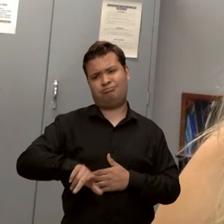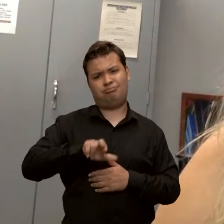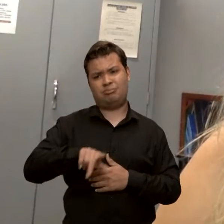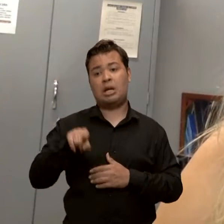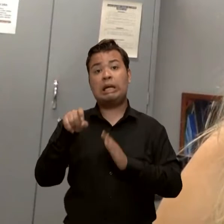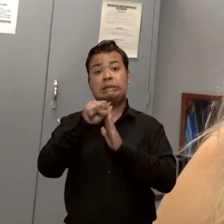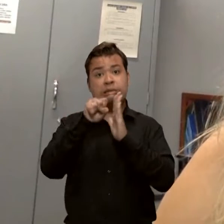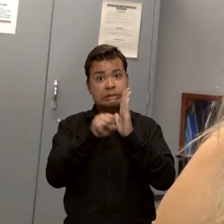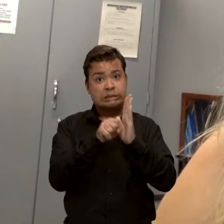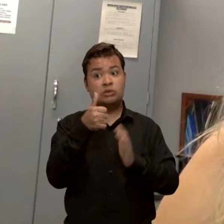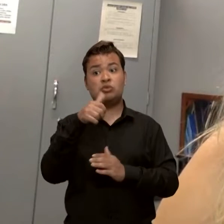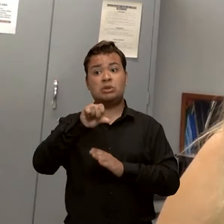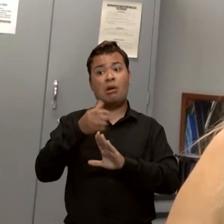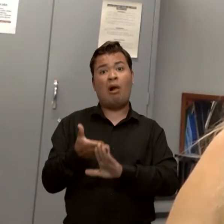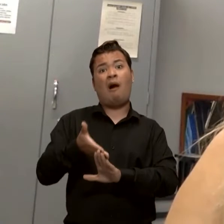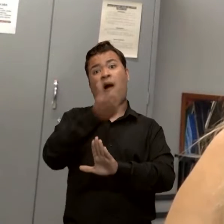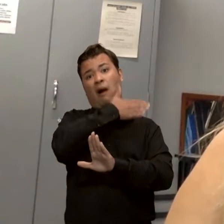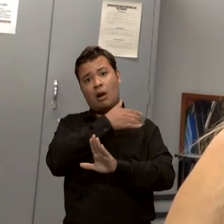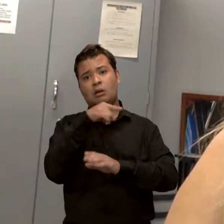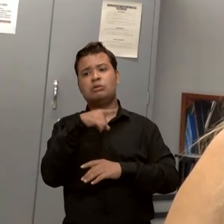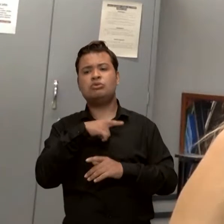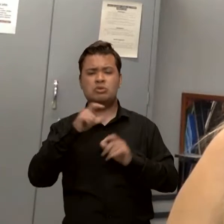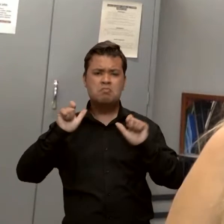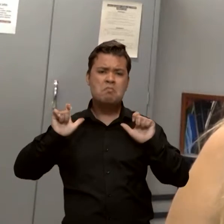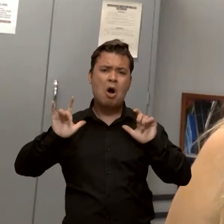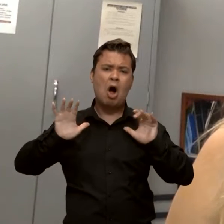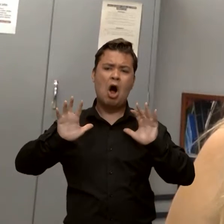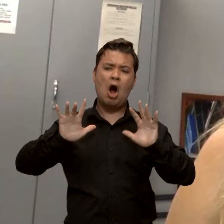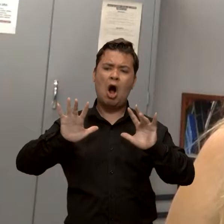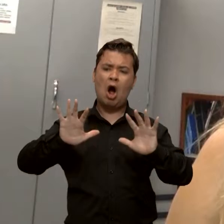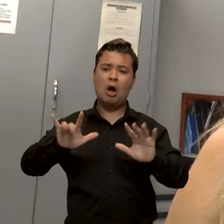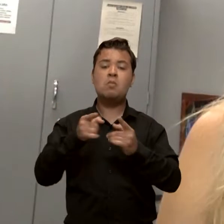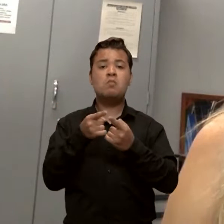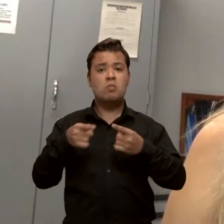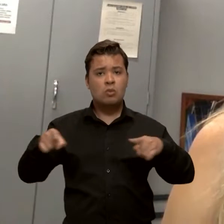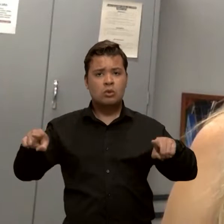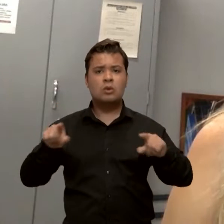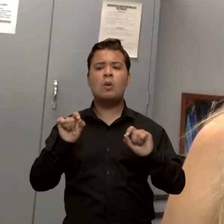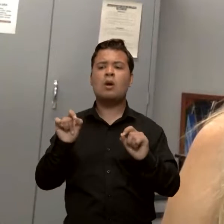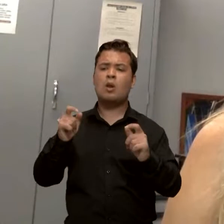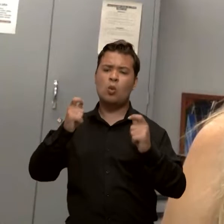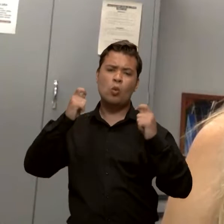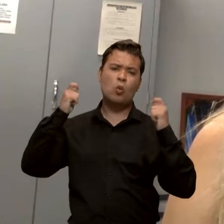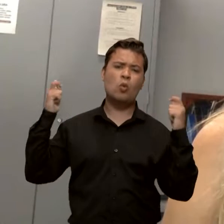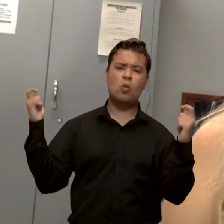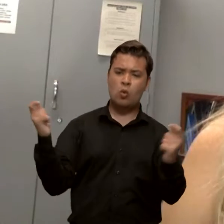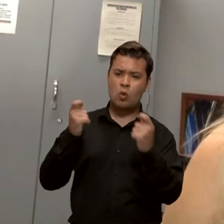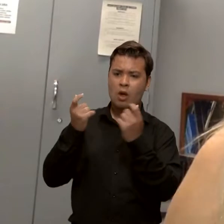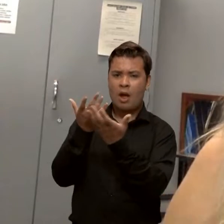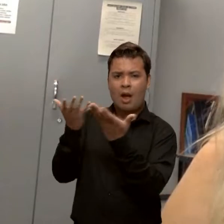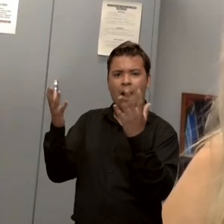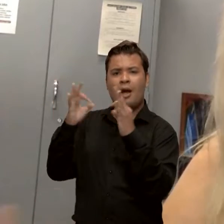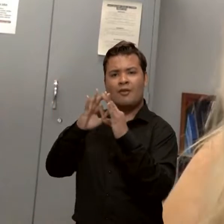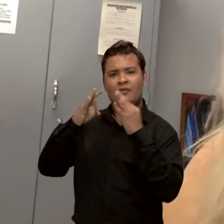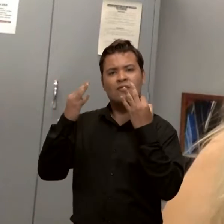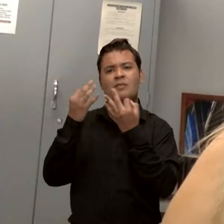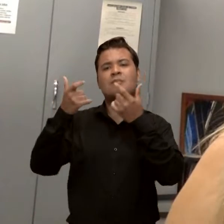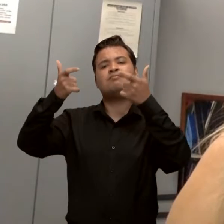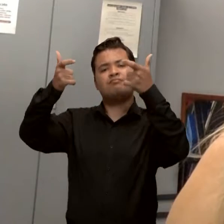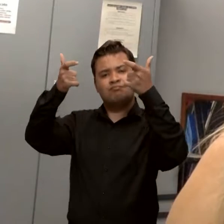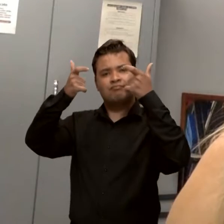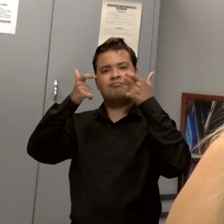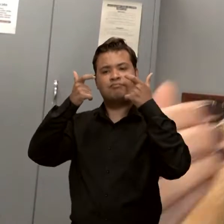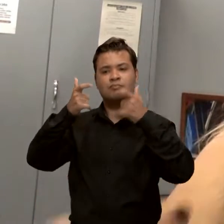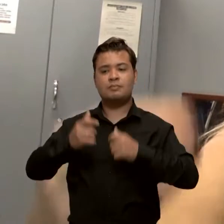XIX, também se fazia aglomerações musicais em louvor aos membros da família real, né? Então, também